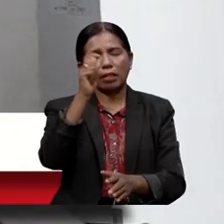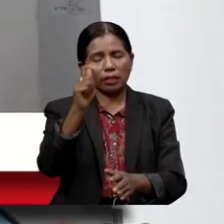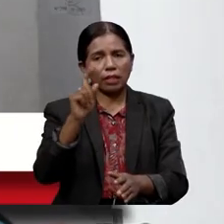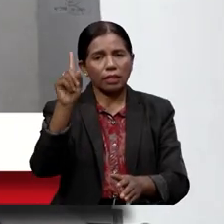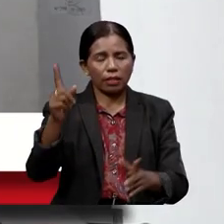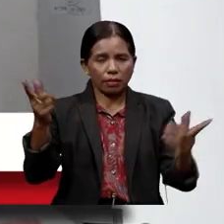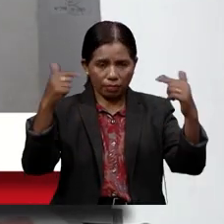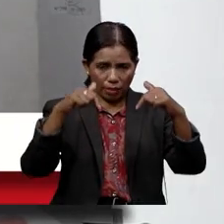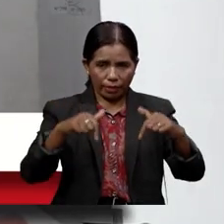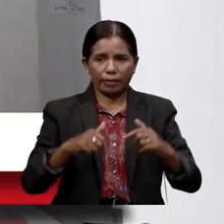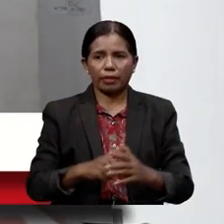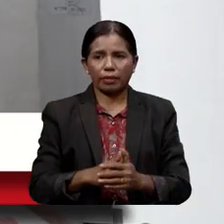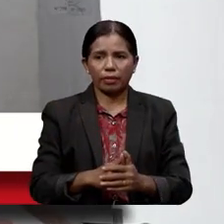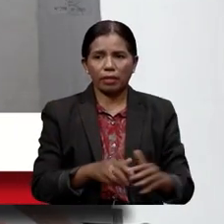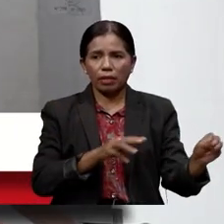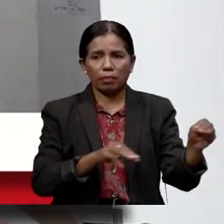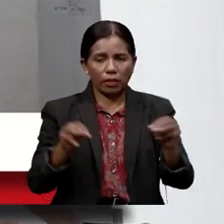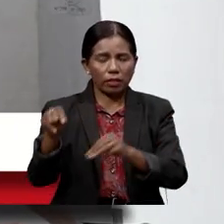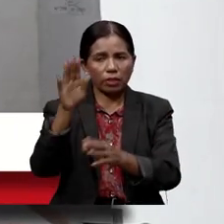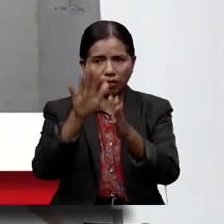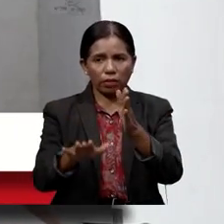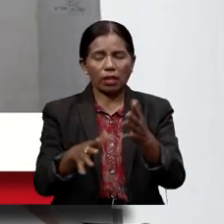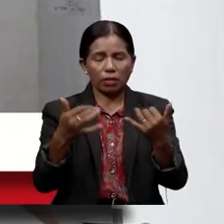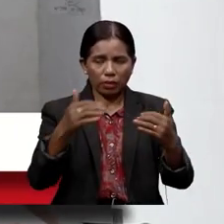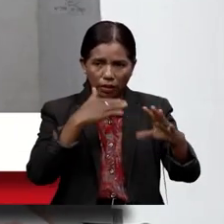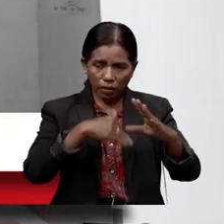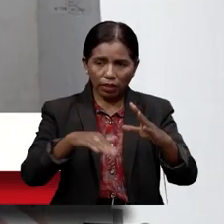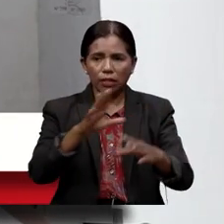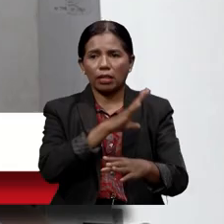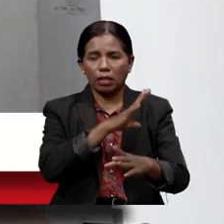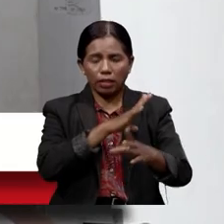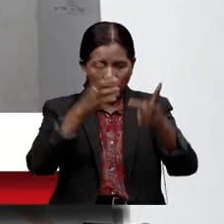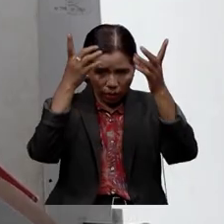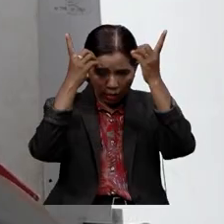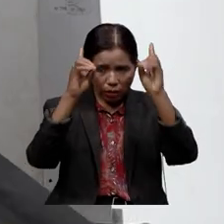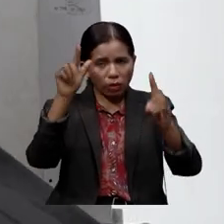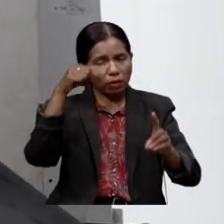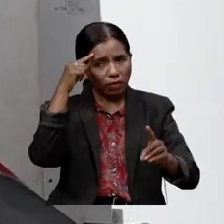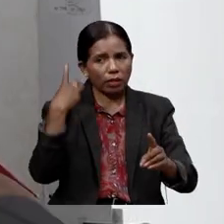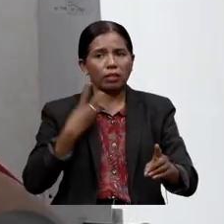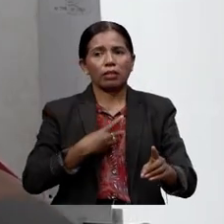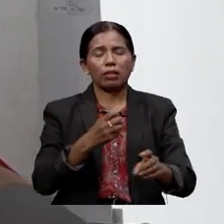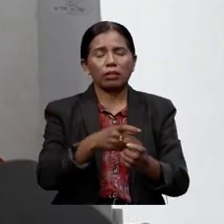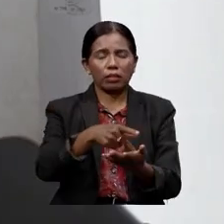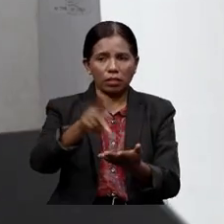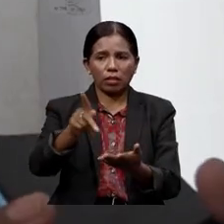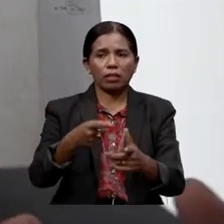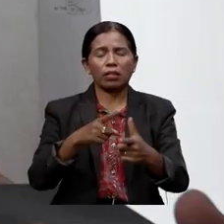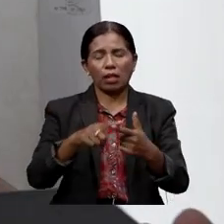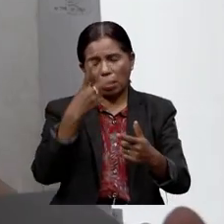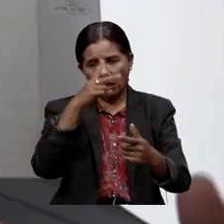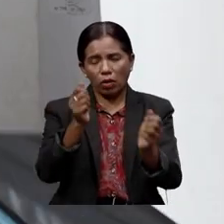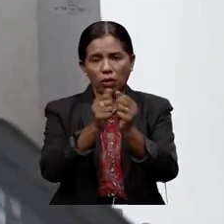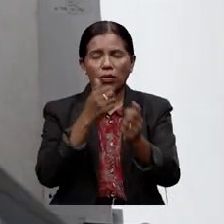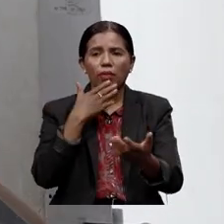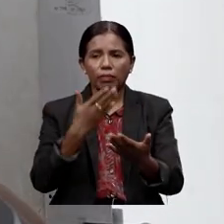Né? Se é mudança, tu. Agora, ida a Taruca, né? Mas tem decisão do governo. Também tem a Rita para o processo de pagamento, né? Para ir a Rita para o dia.